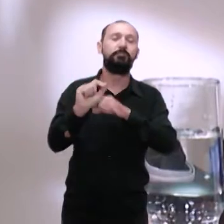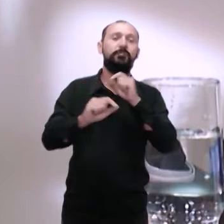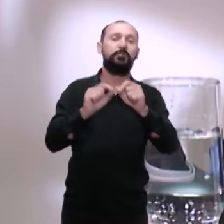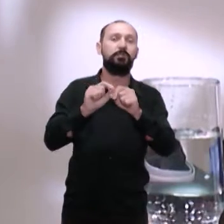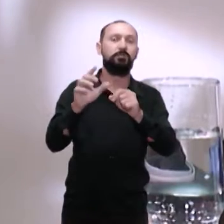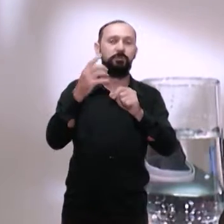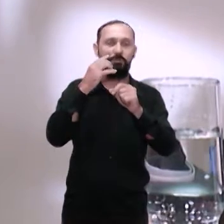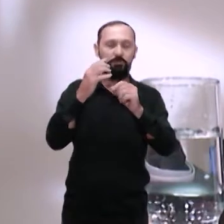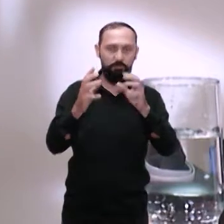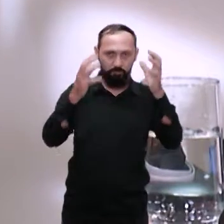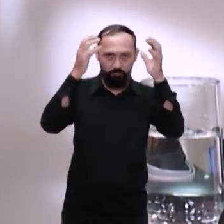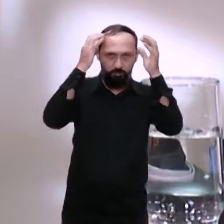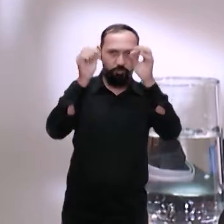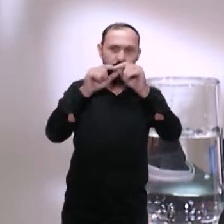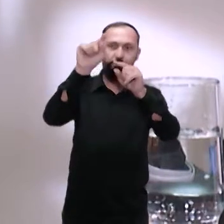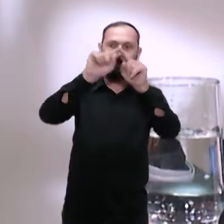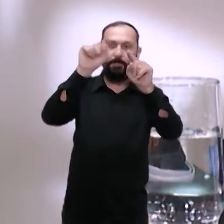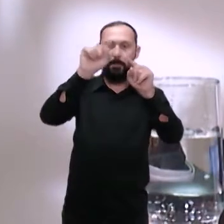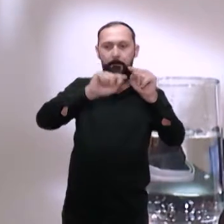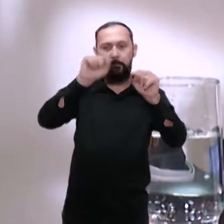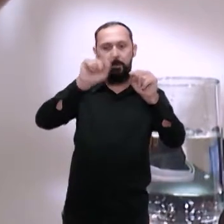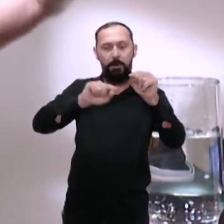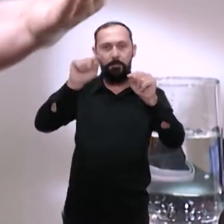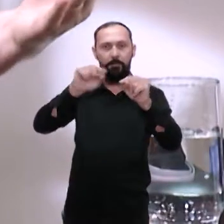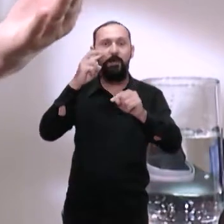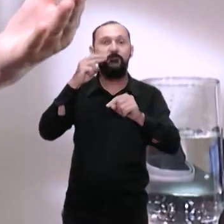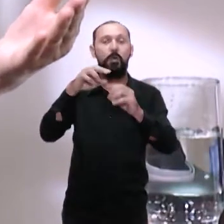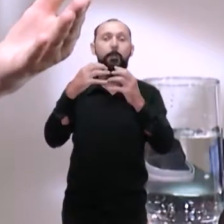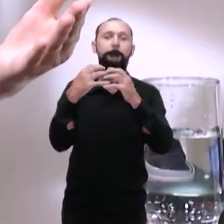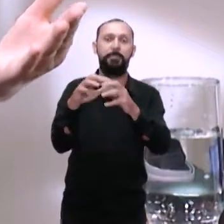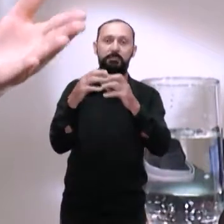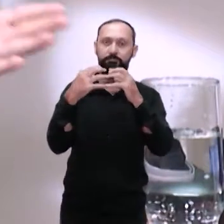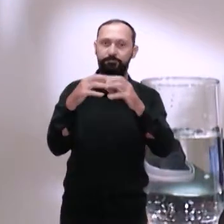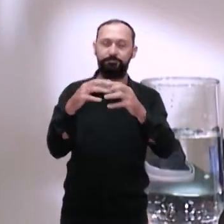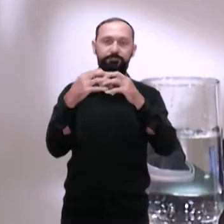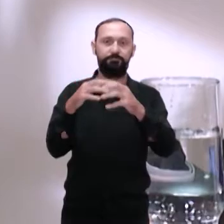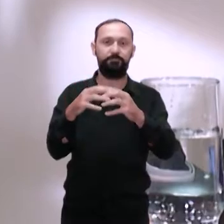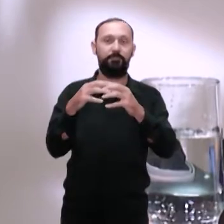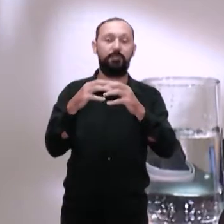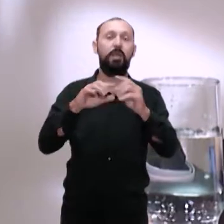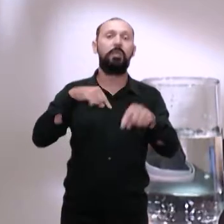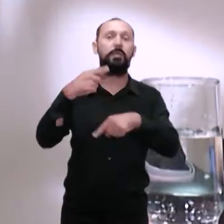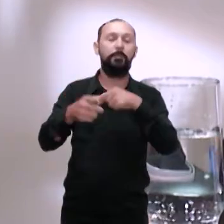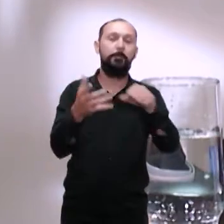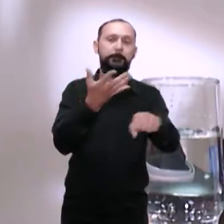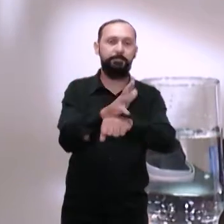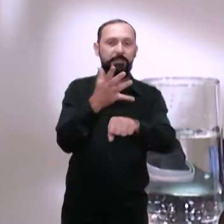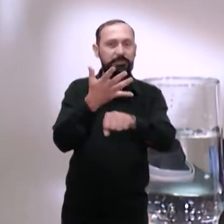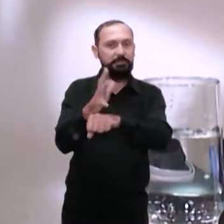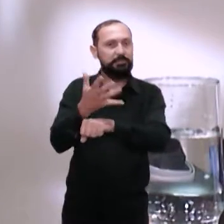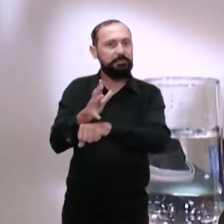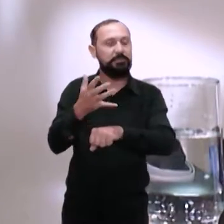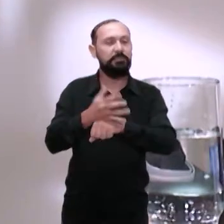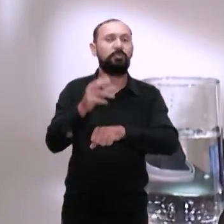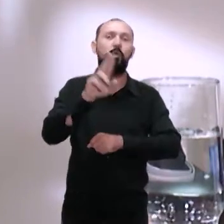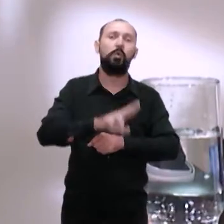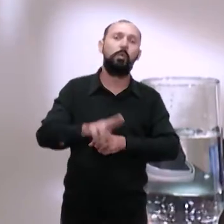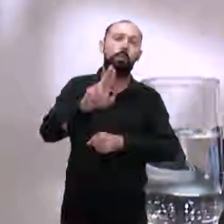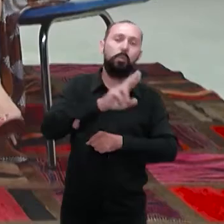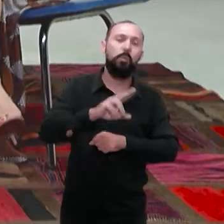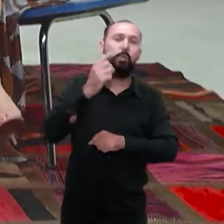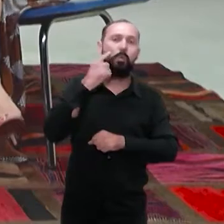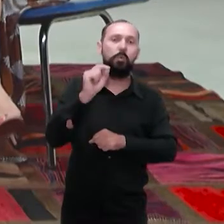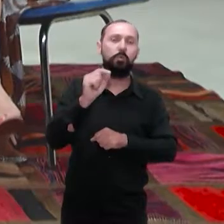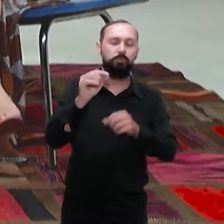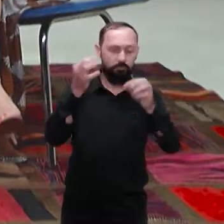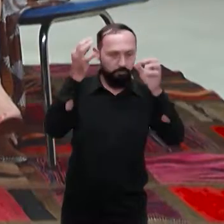através de eletroencefalografia para mapearmos esse cérebro e depois, para treinar esse cérebro, nós